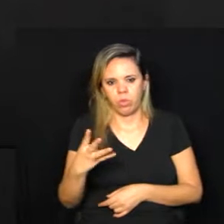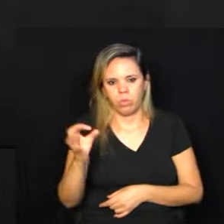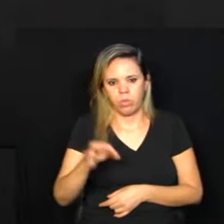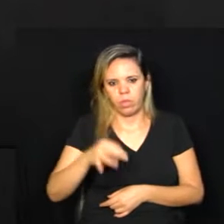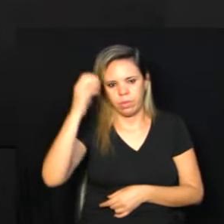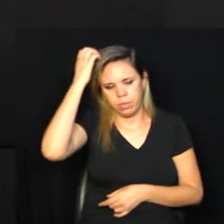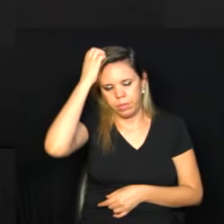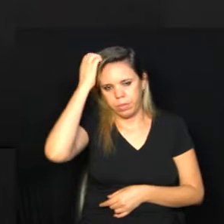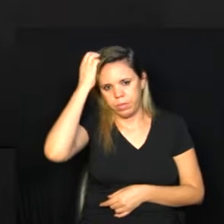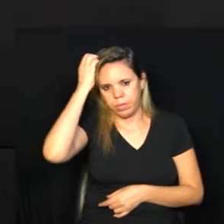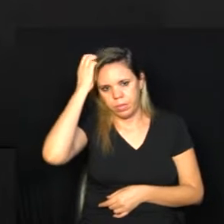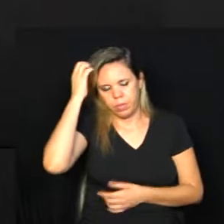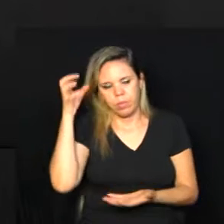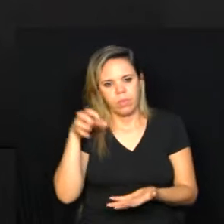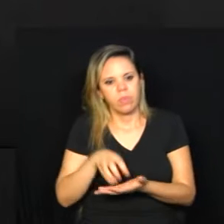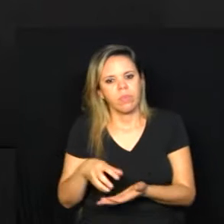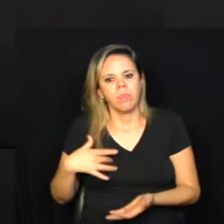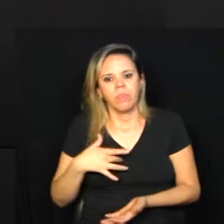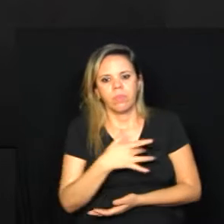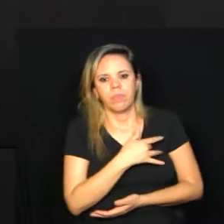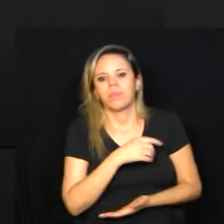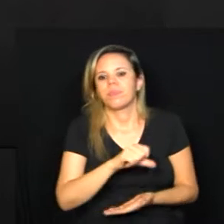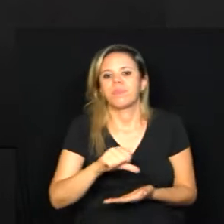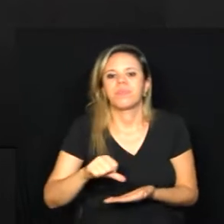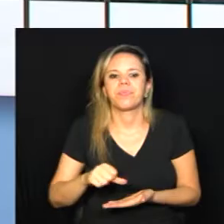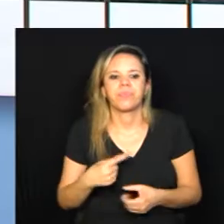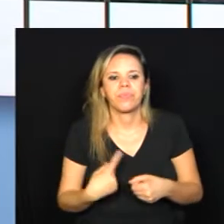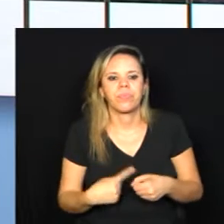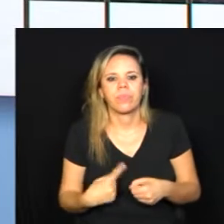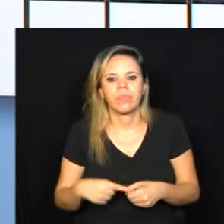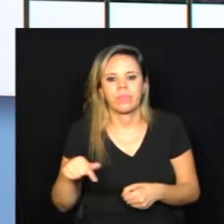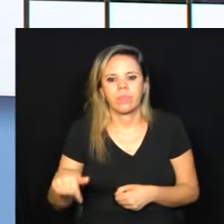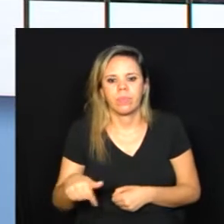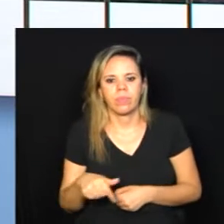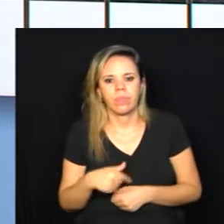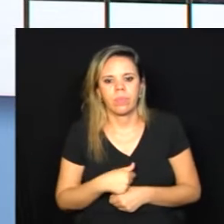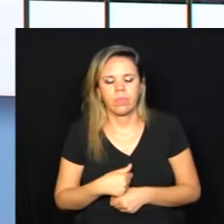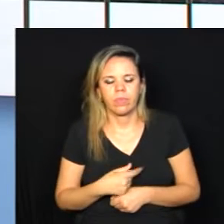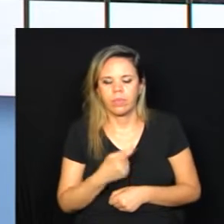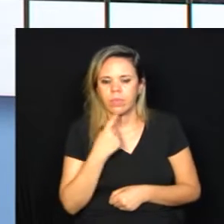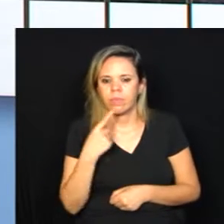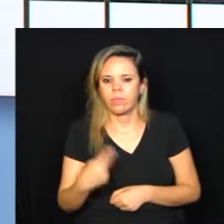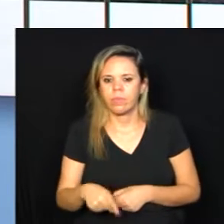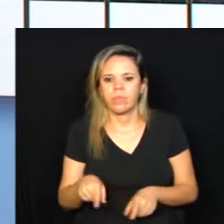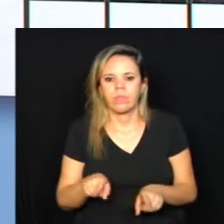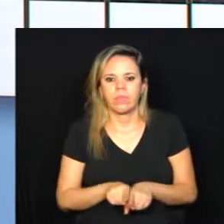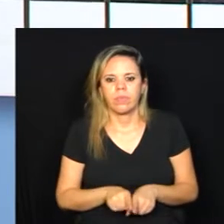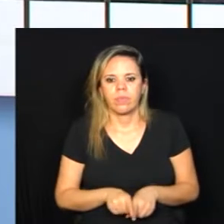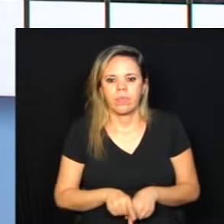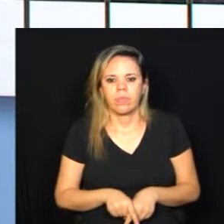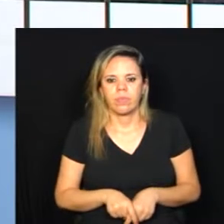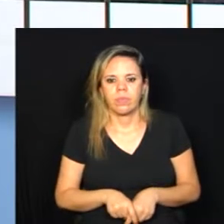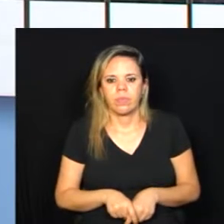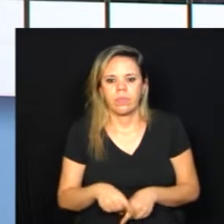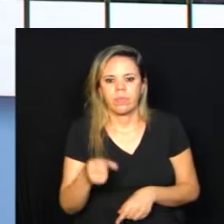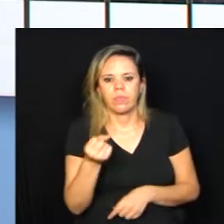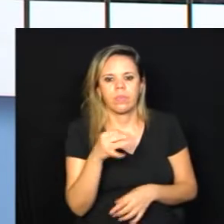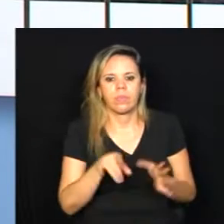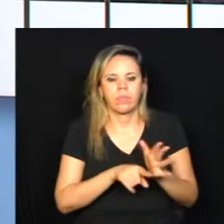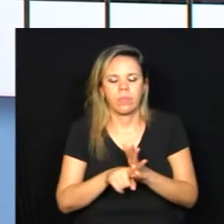70,4% no Departamento de Saúde Regional 7, que é aqui o que abrange Campinas também. E esse